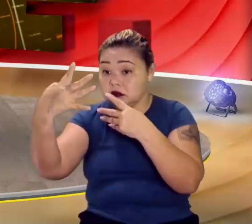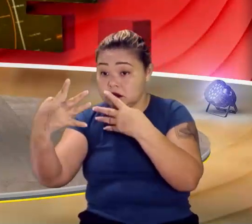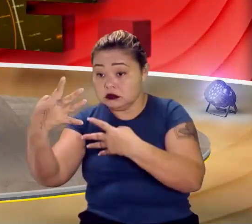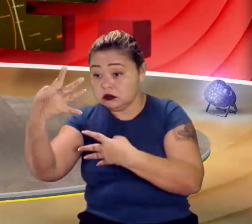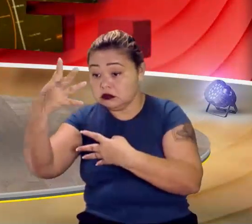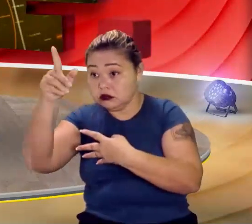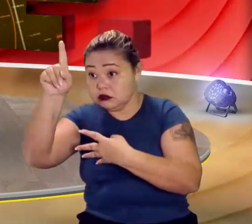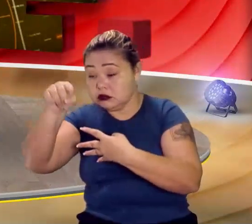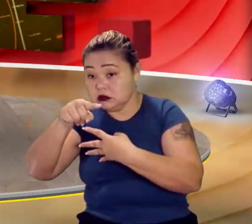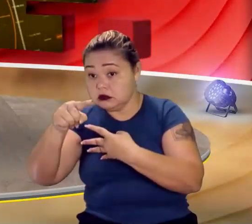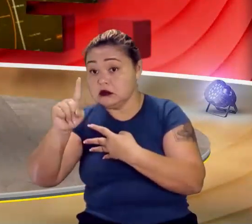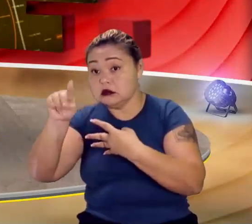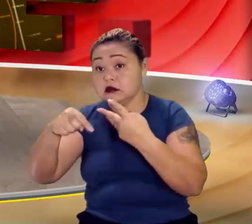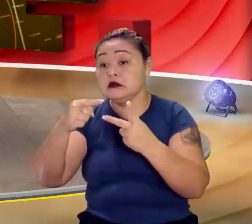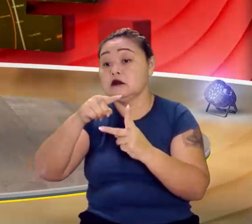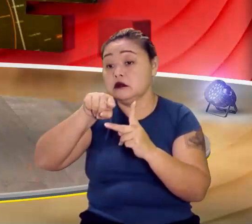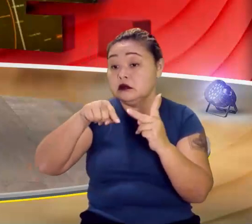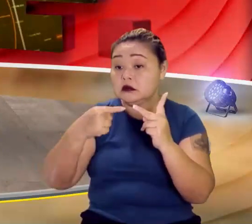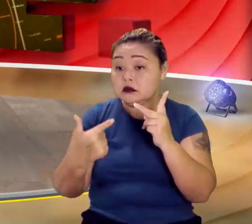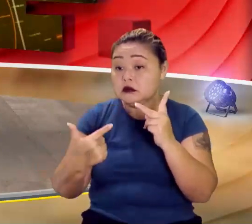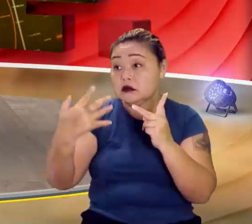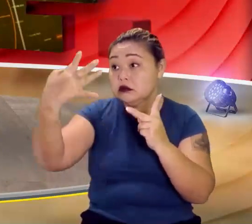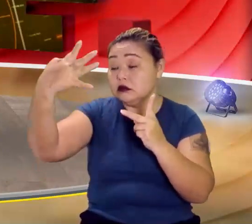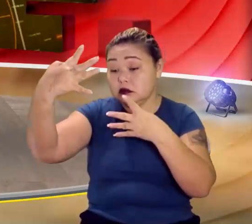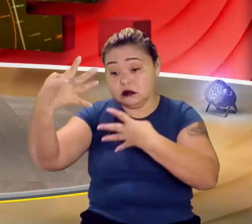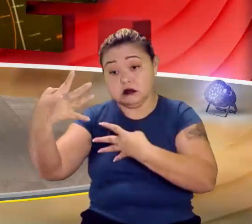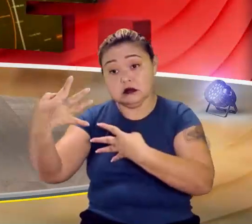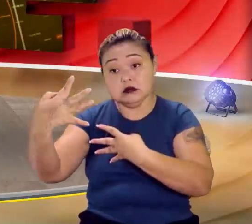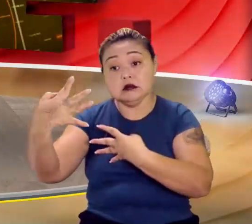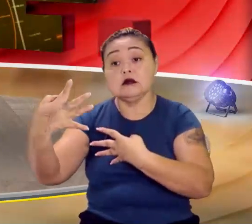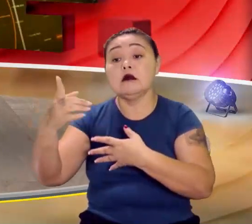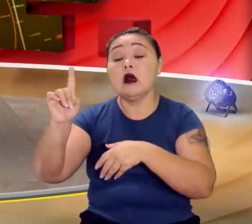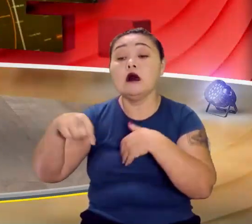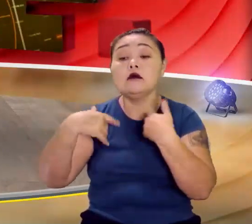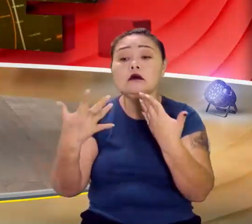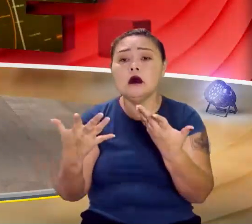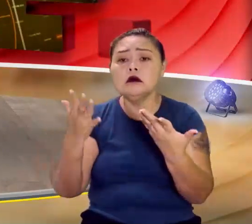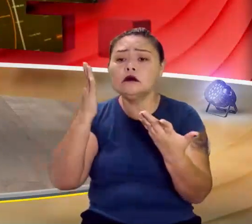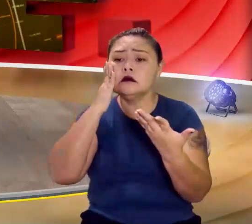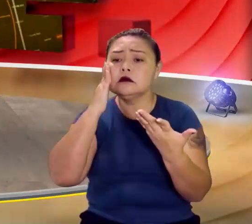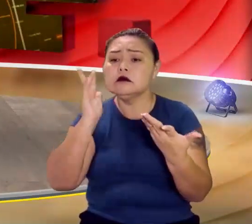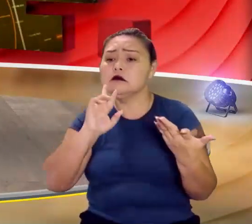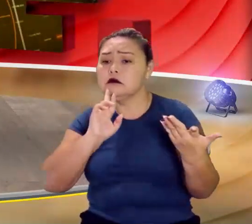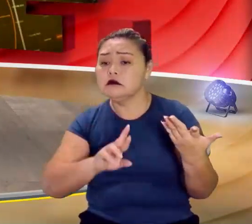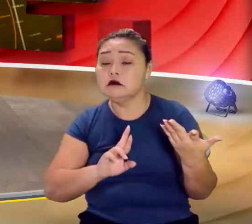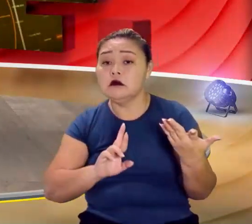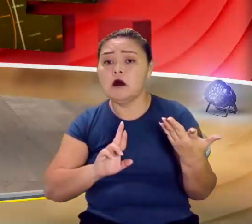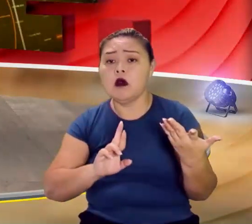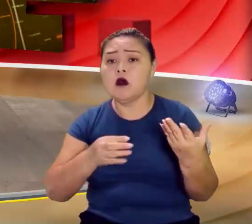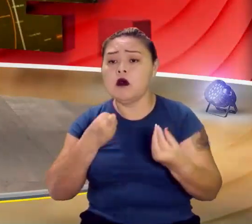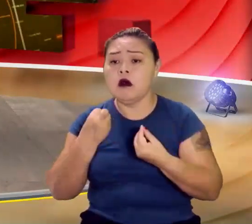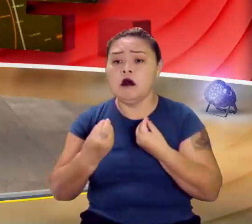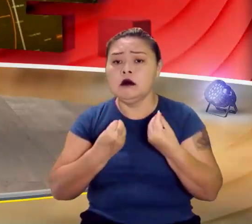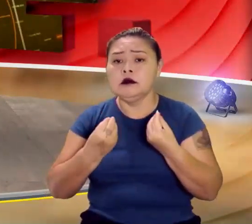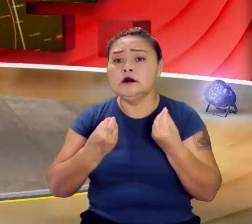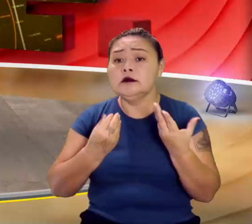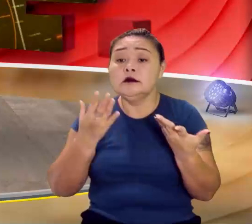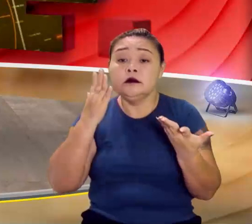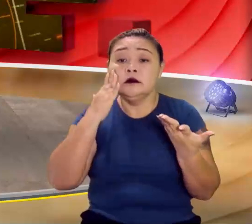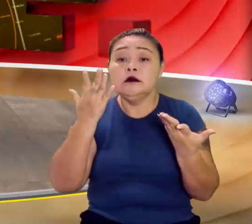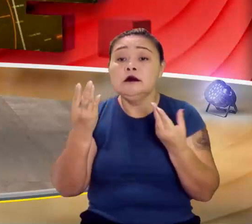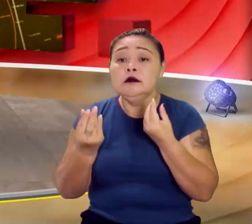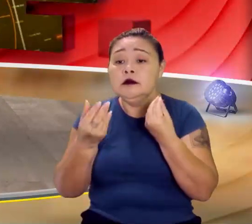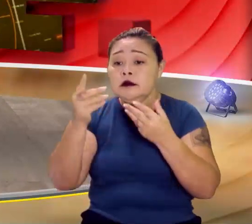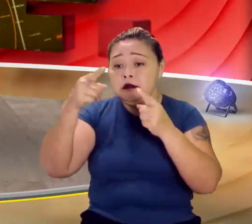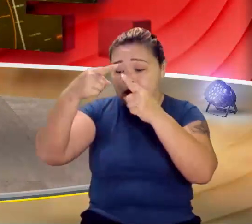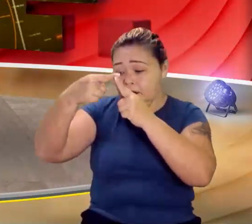poder cancelar e ficar 2 vezes 2, 4, que foi a nossa resposta. Professor, mas se eu já souber a resposta, como é que você vai saber a resposta? Montando